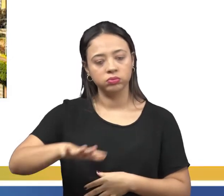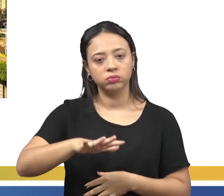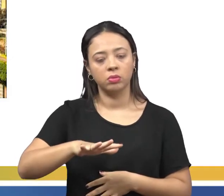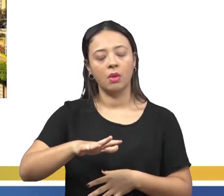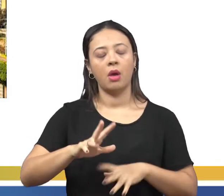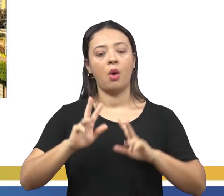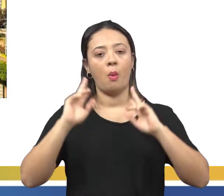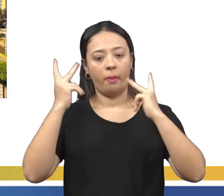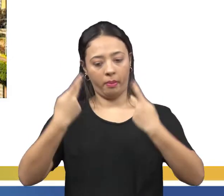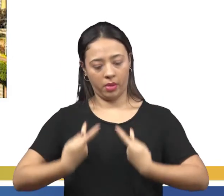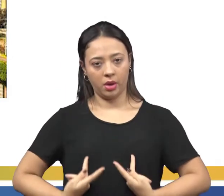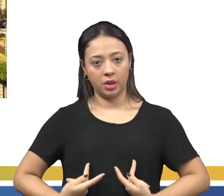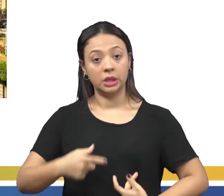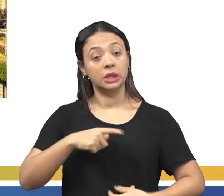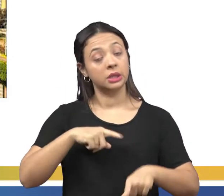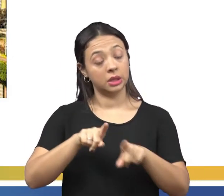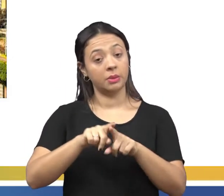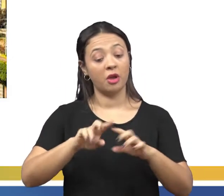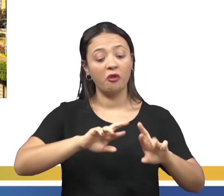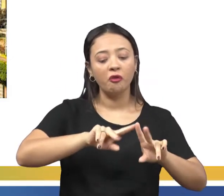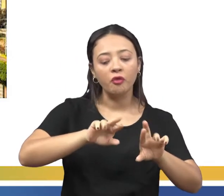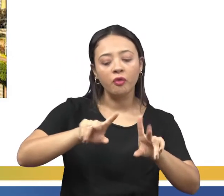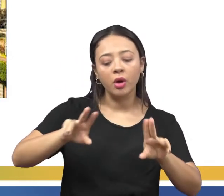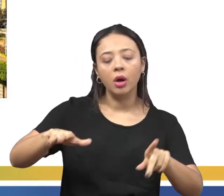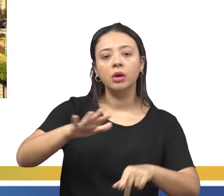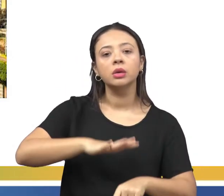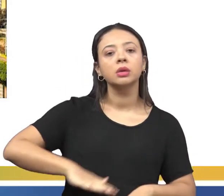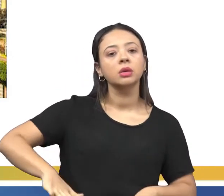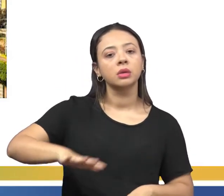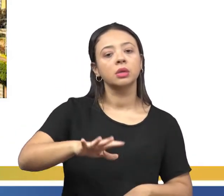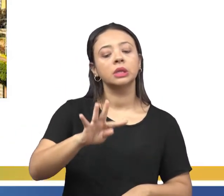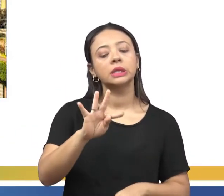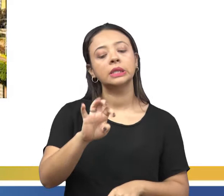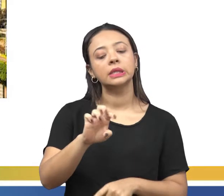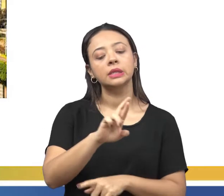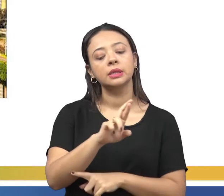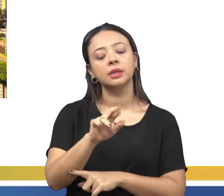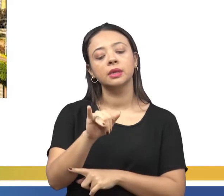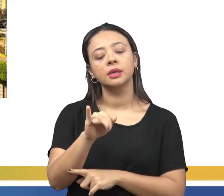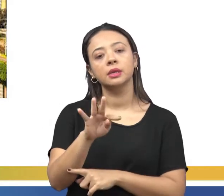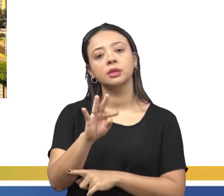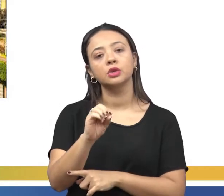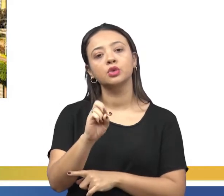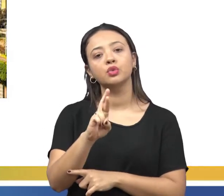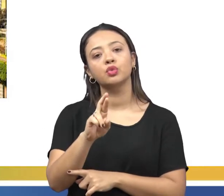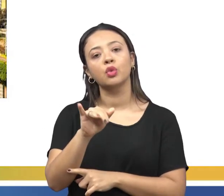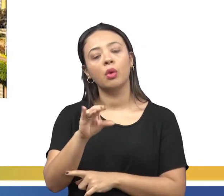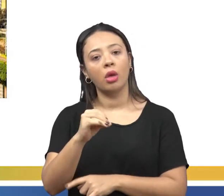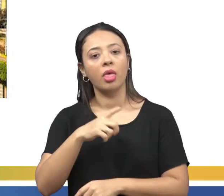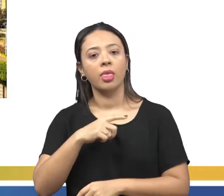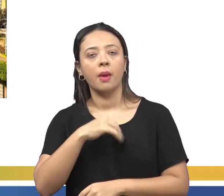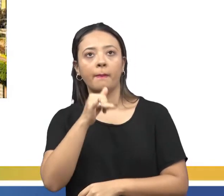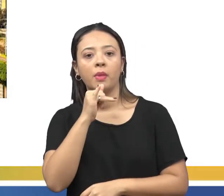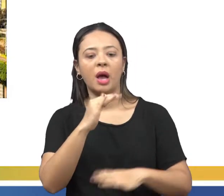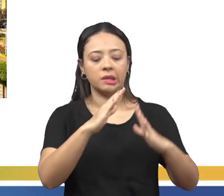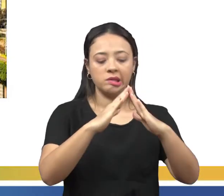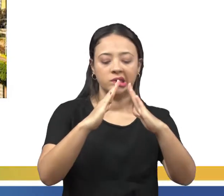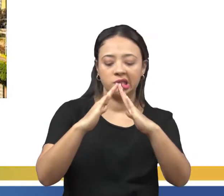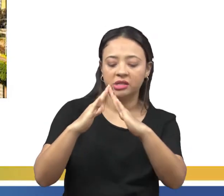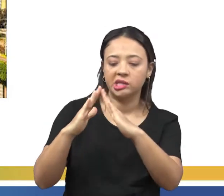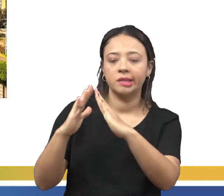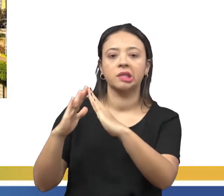que existe diversidade territorial, né? Podemos observar de uma imagem que a gente vê favelas e ao mesmo tempo a gente